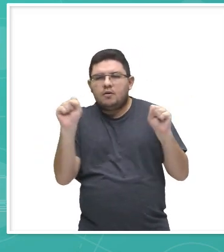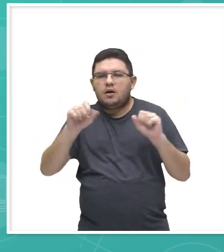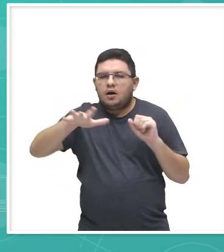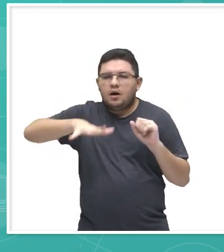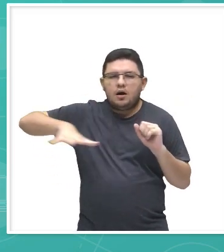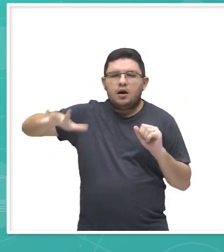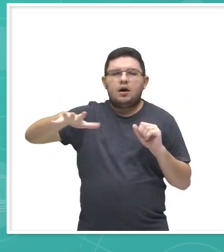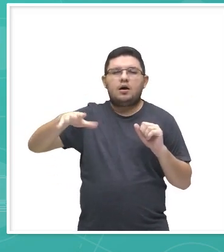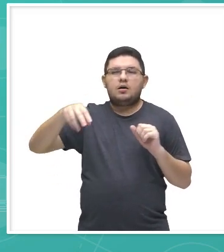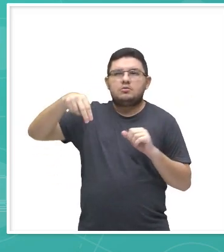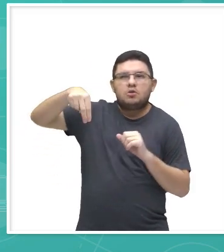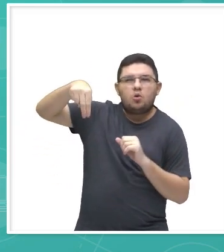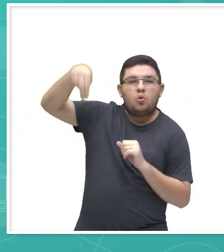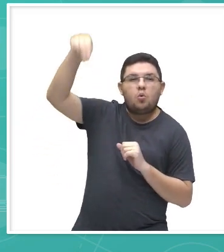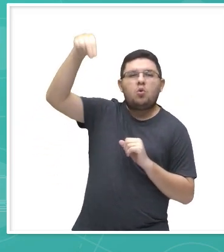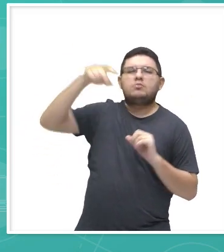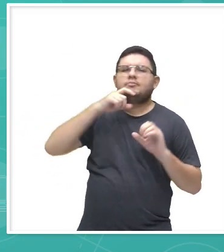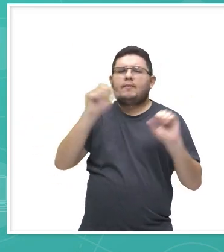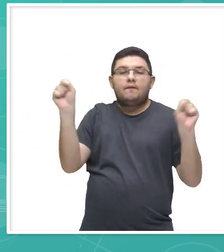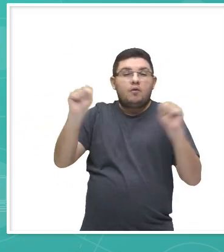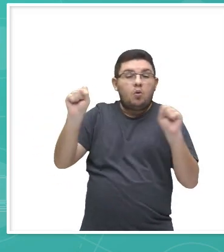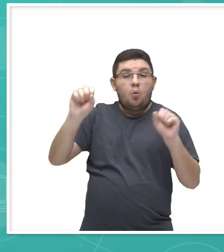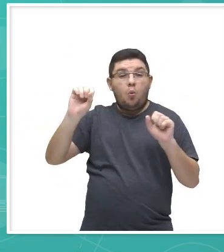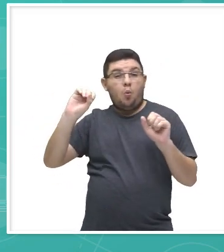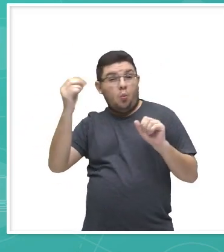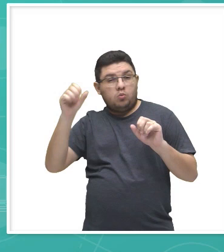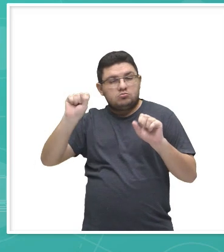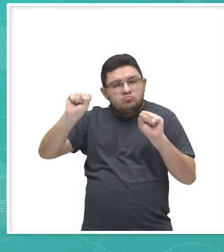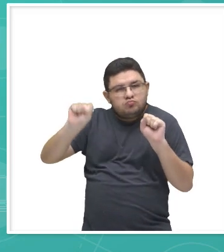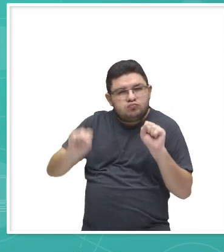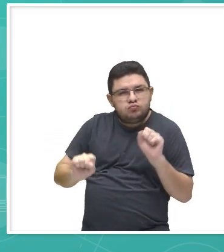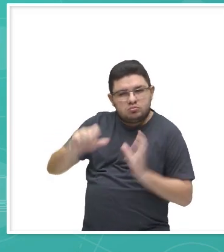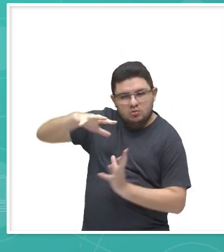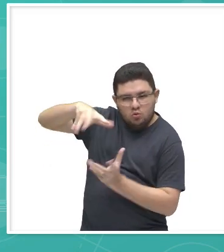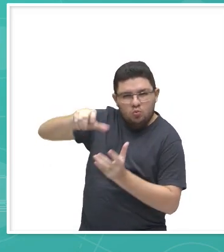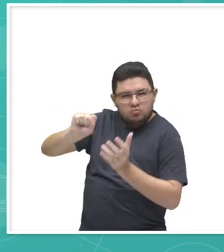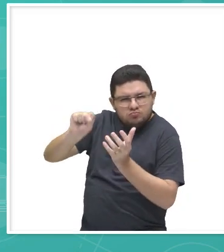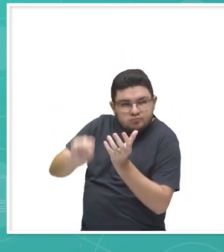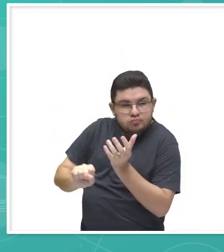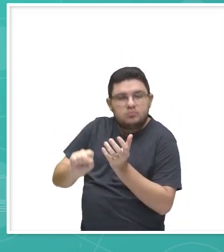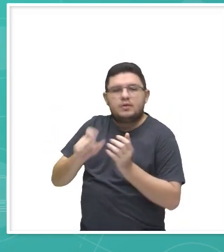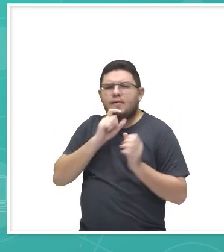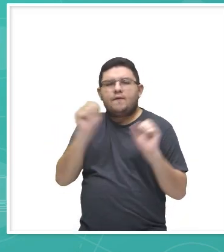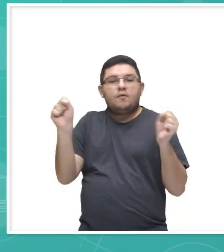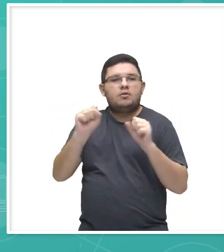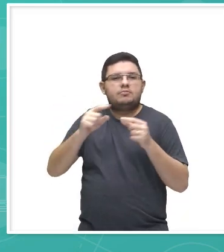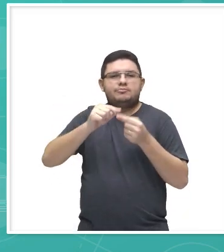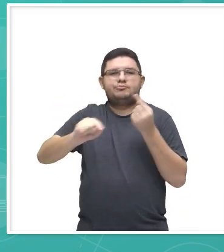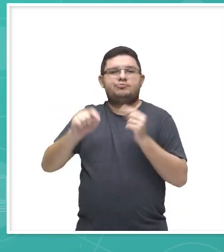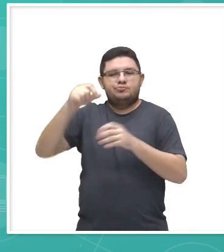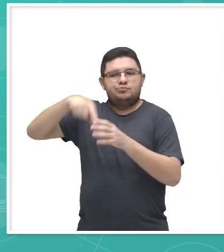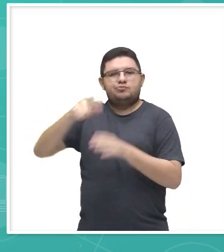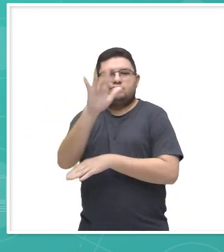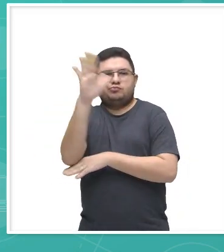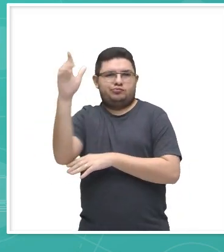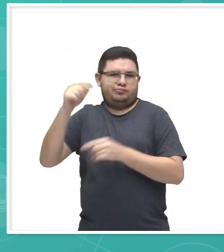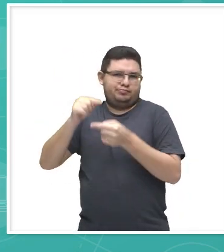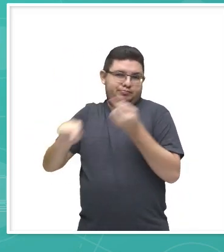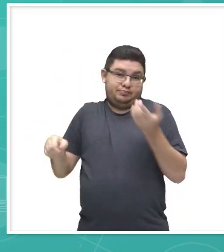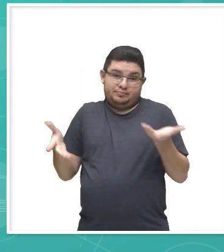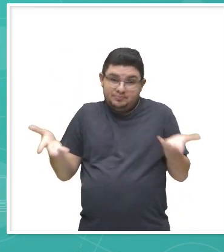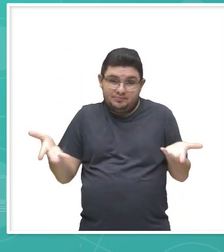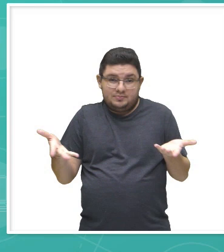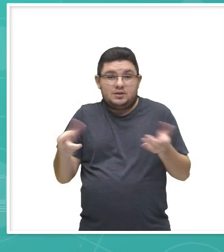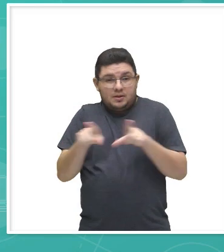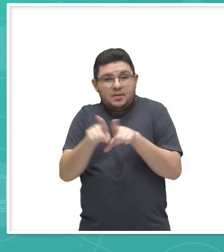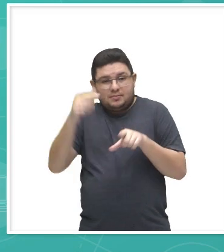ao Polo Norte, ao Polo Sul, a gente já não vai ter aí esse fator que vai contribuir para esse tipo de atividade de agropecuária, né?